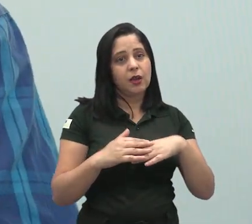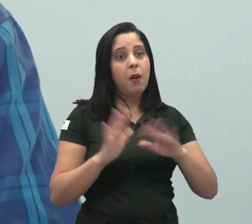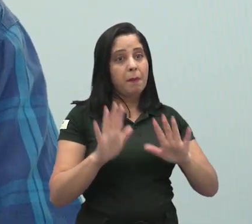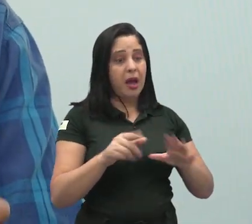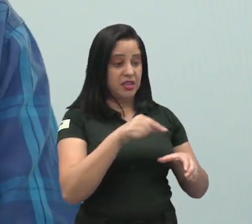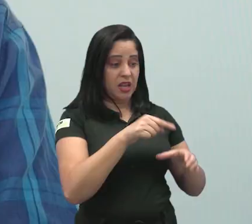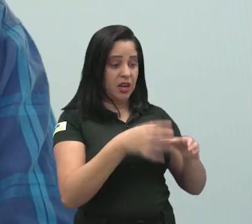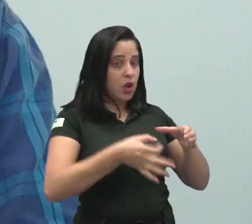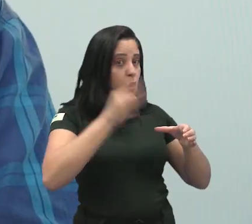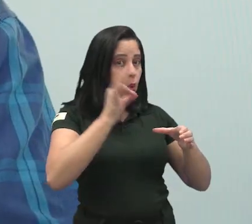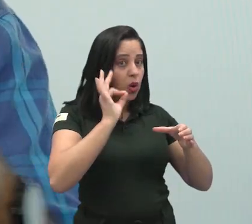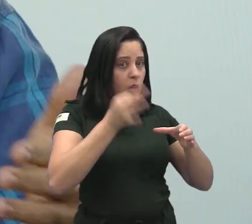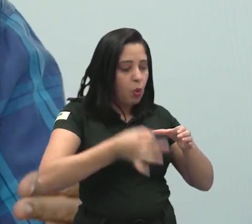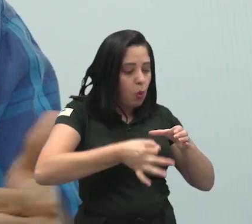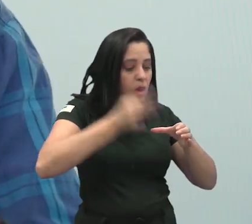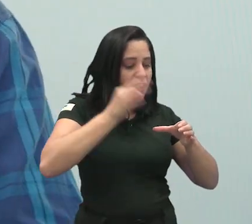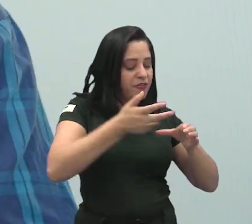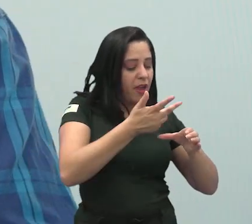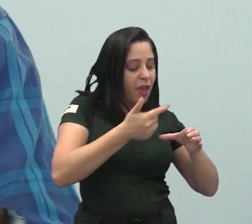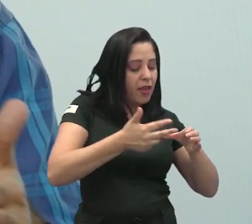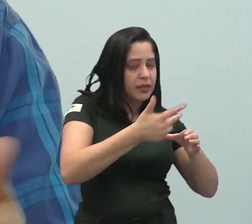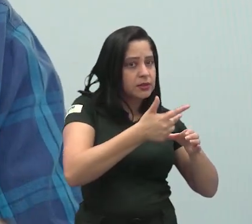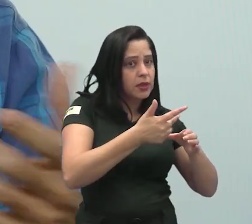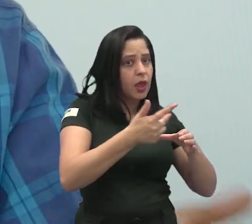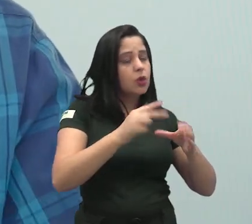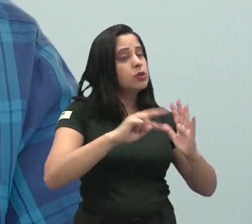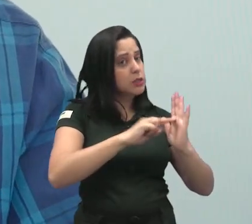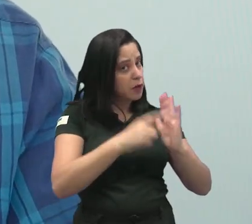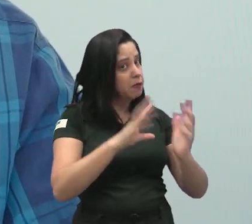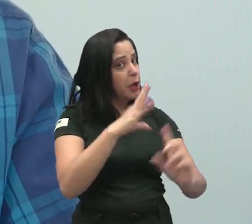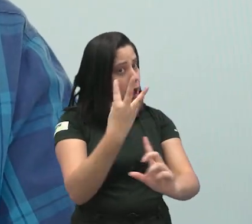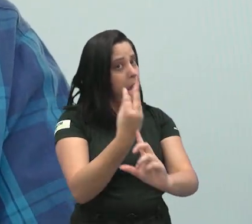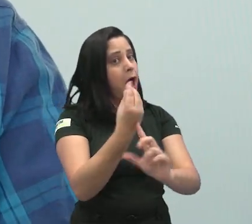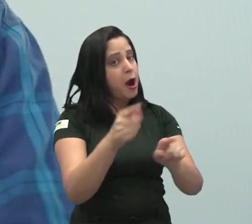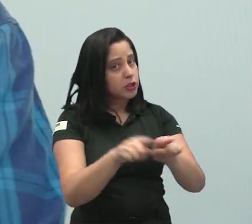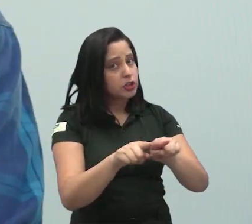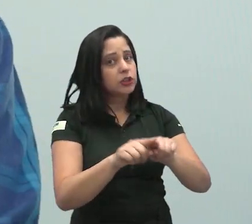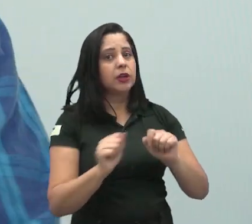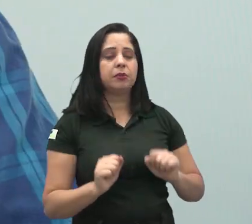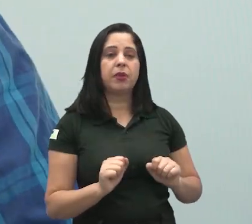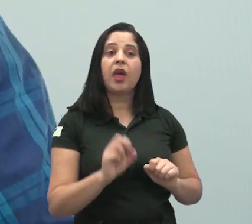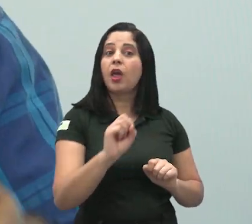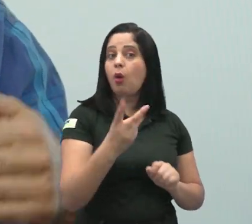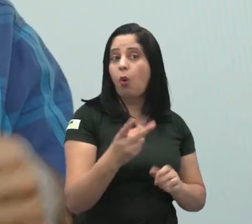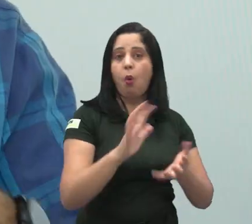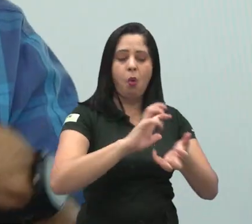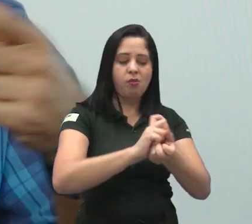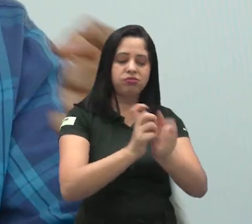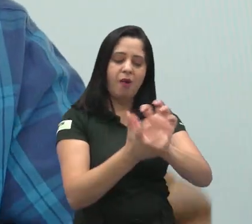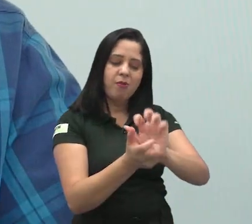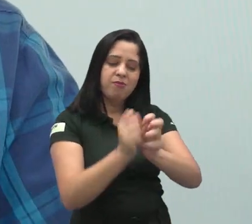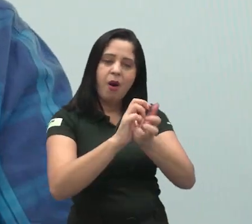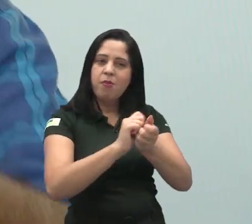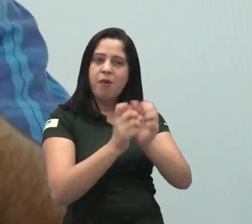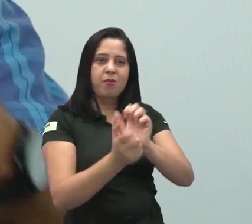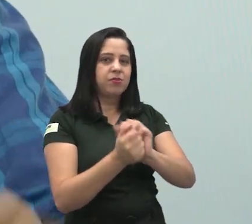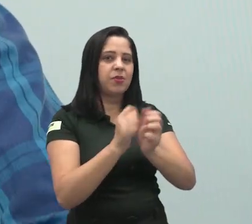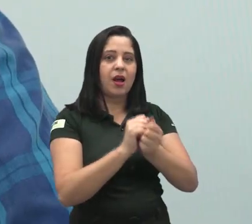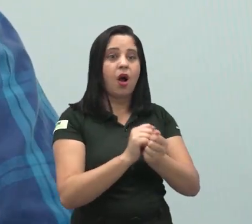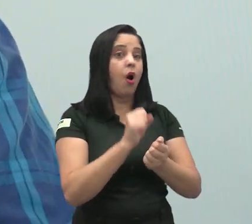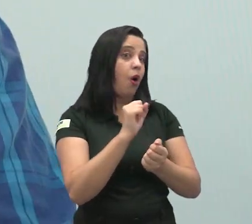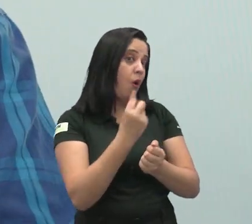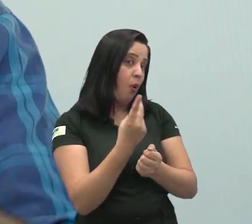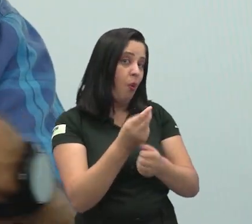é uma arte, né? Então, são diferentes artes aí que a gente leva, desde seja o artesanato que a gente fez, mexendo na argila, até o